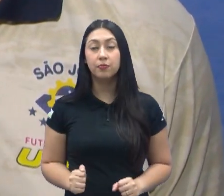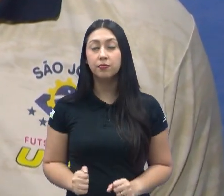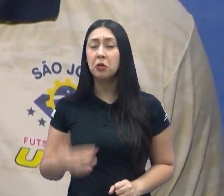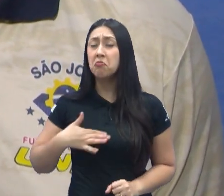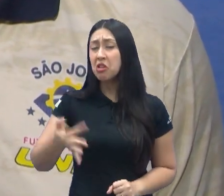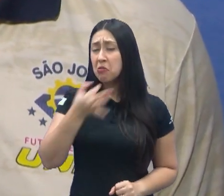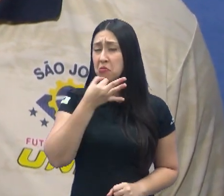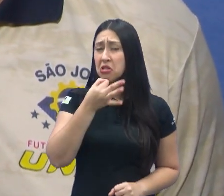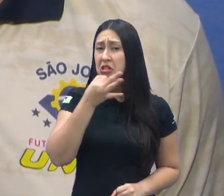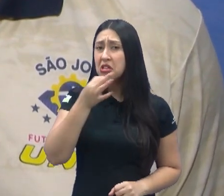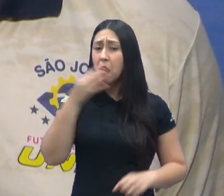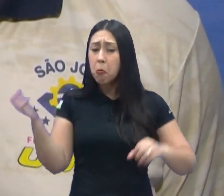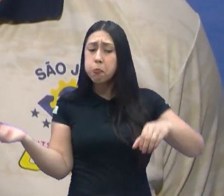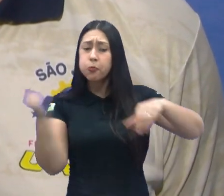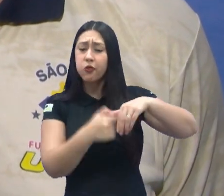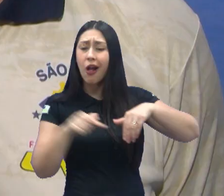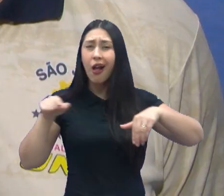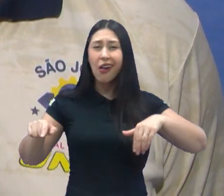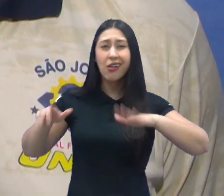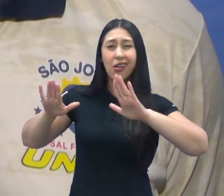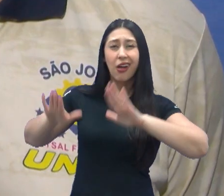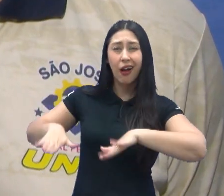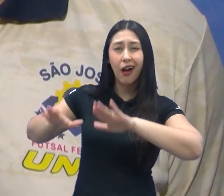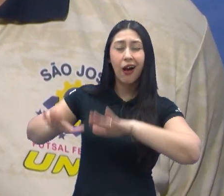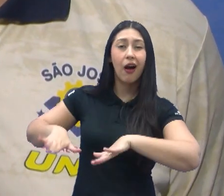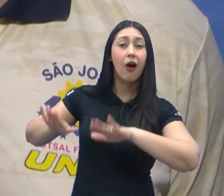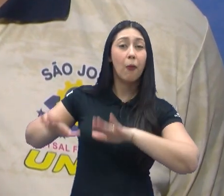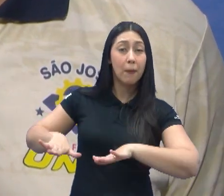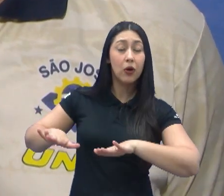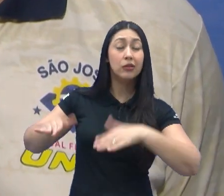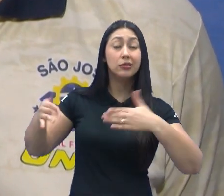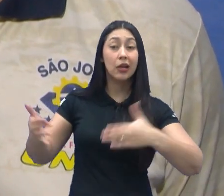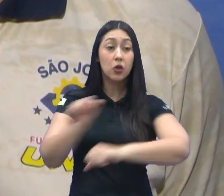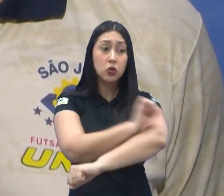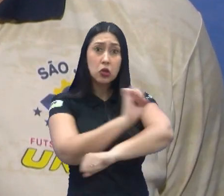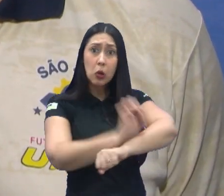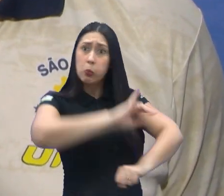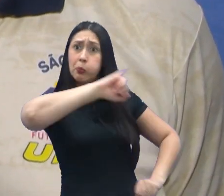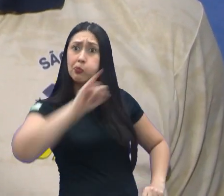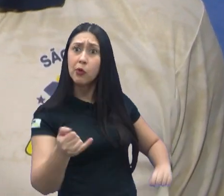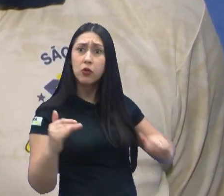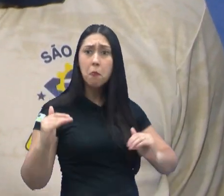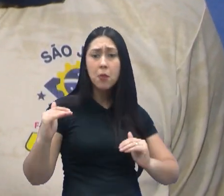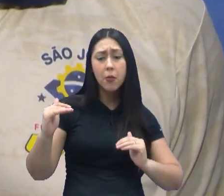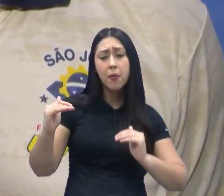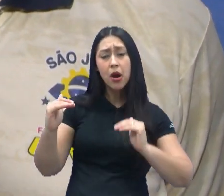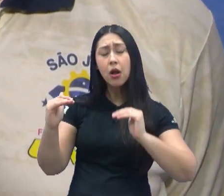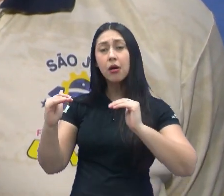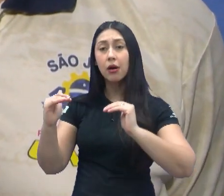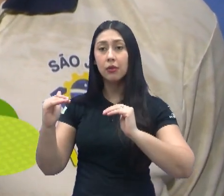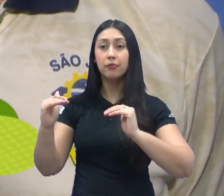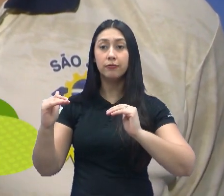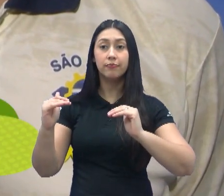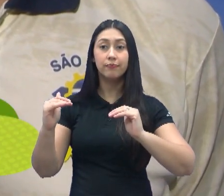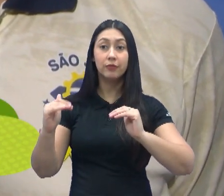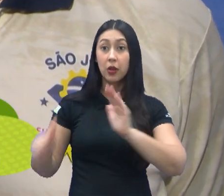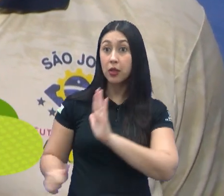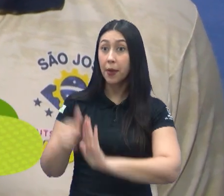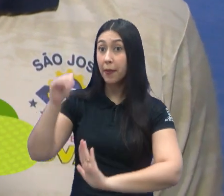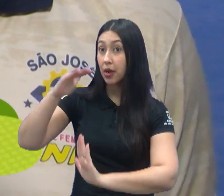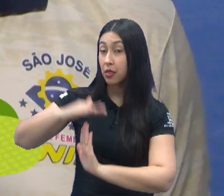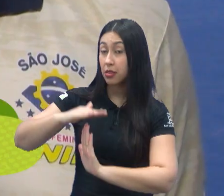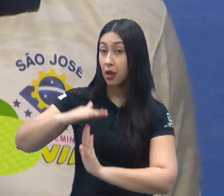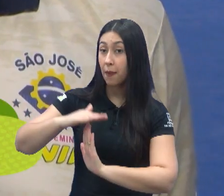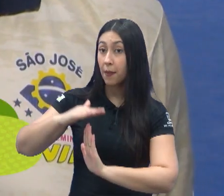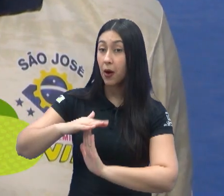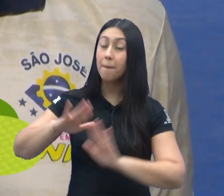deu uma baixada na intensidade, onde a equipe São Carlos aproveitou e equilibrou o jogo no primeiro tempo. O segundo tempo